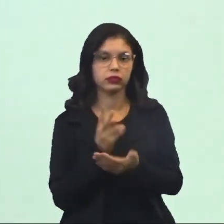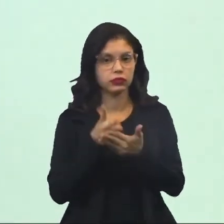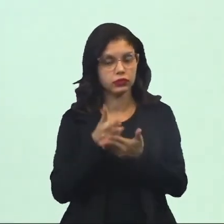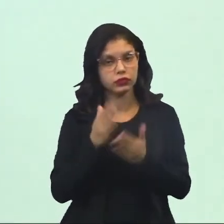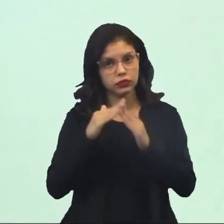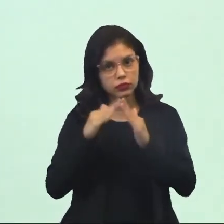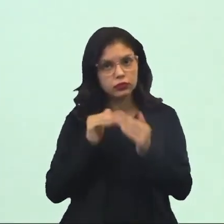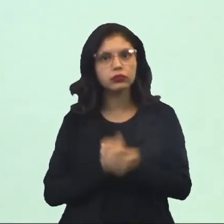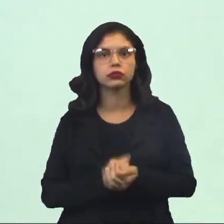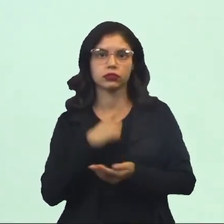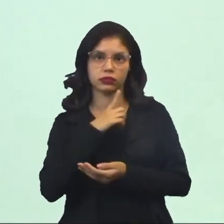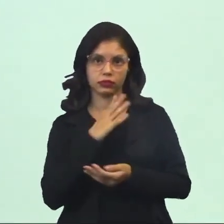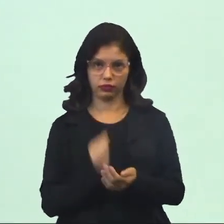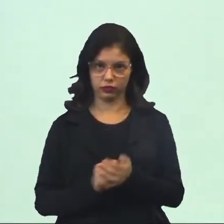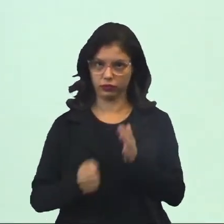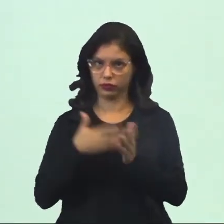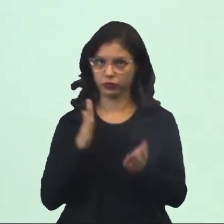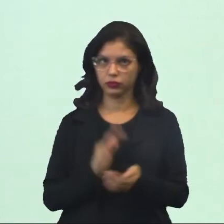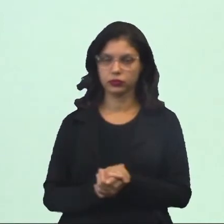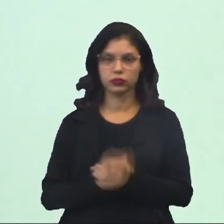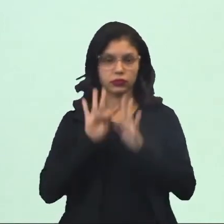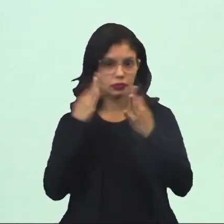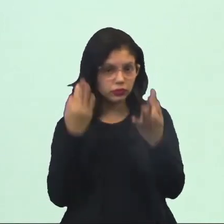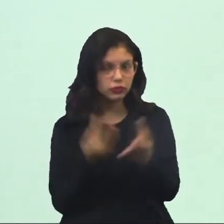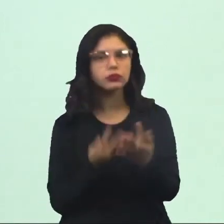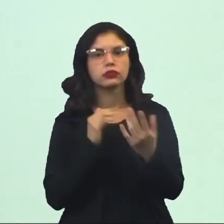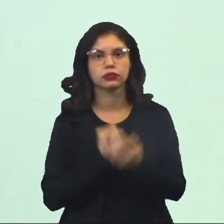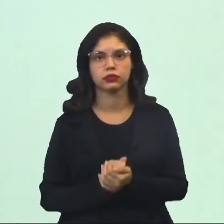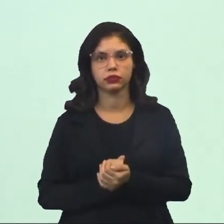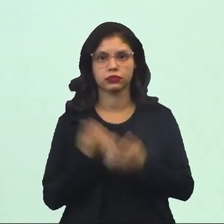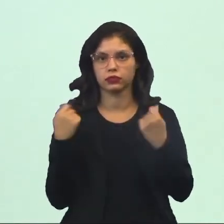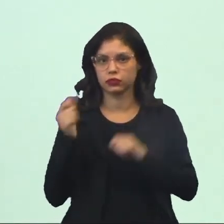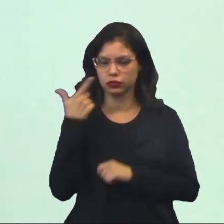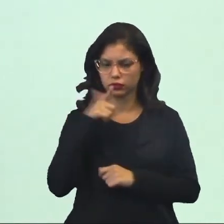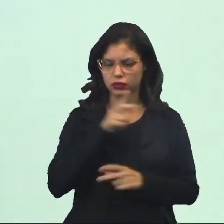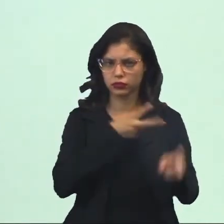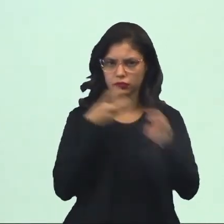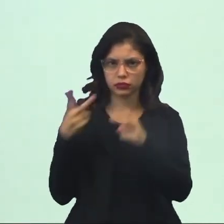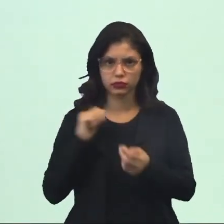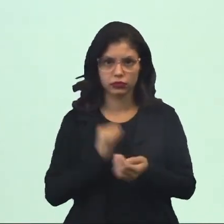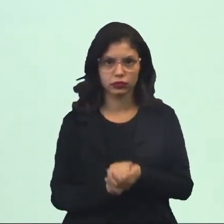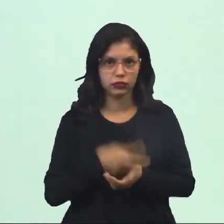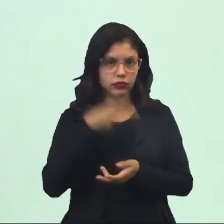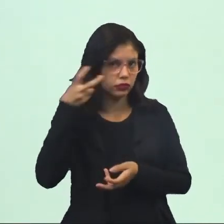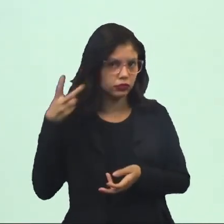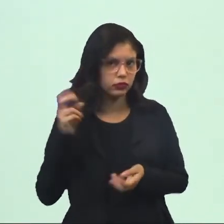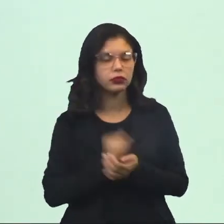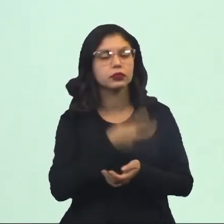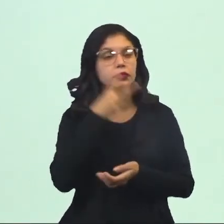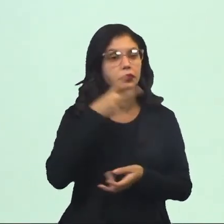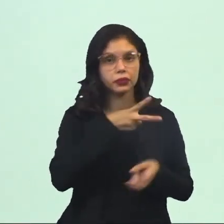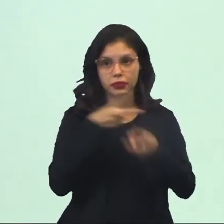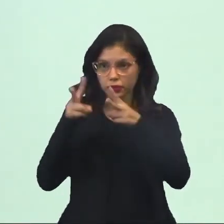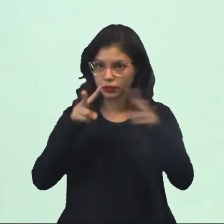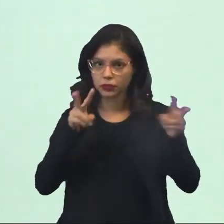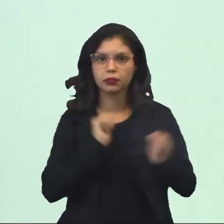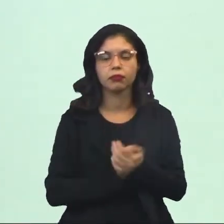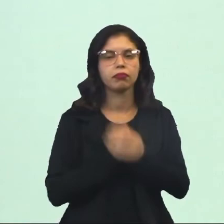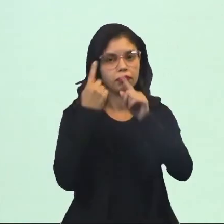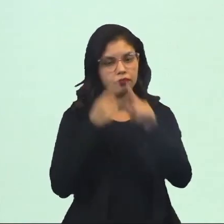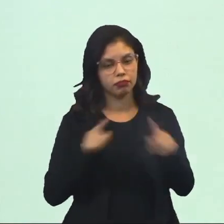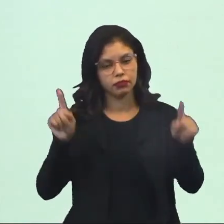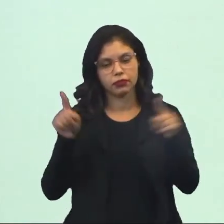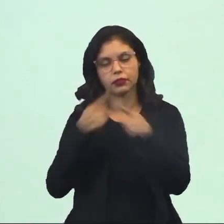casa, você tem, em meio aos seus familiares, você consegue perceber eles ouvindo, apreciando esse estilo